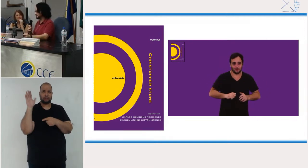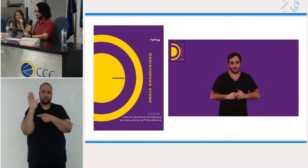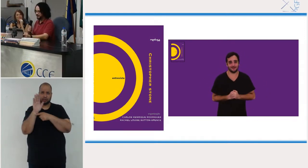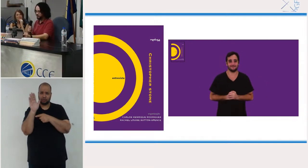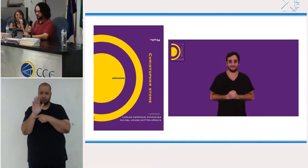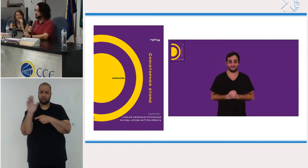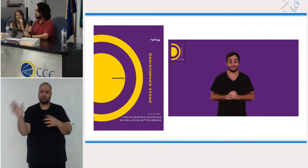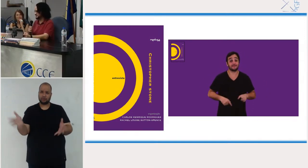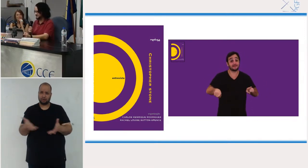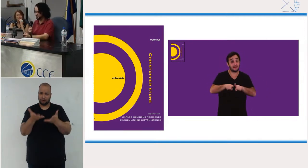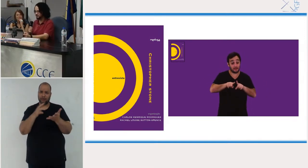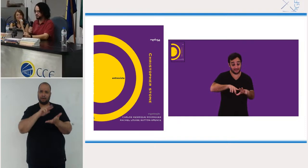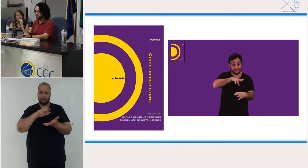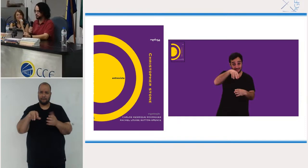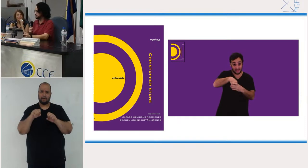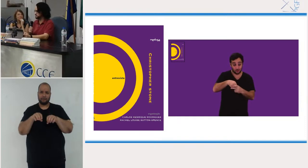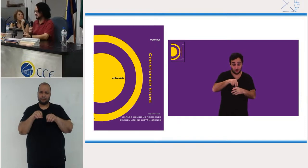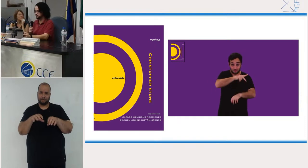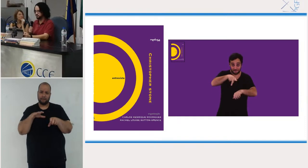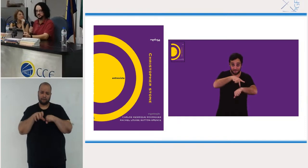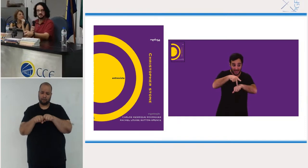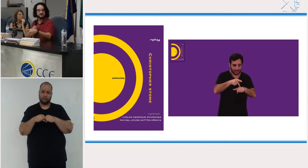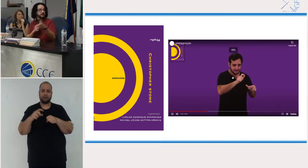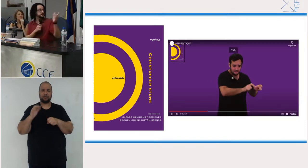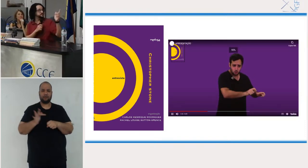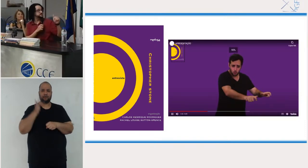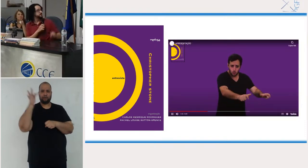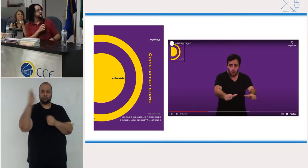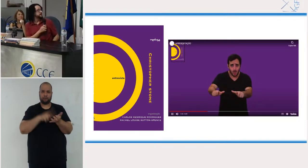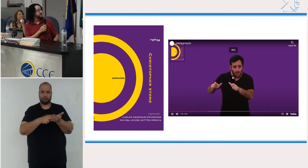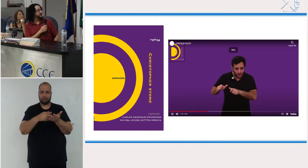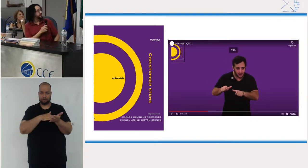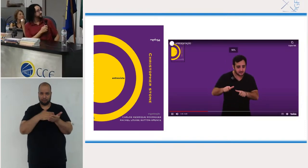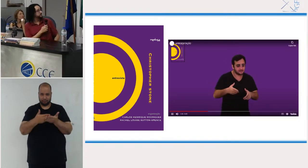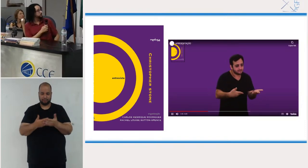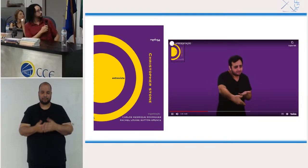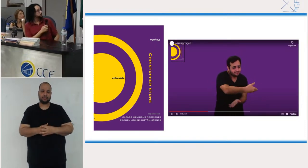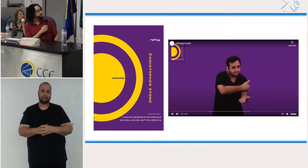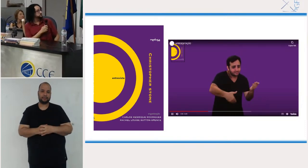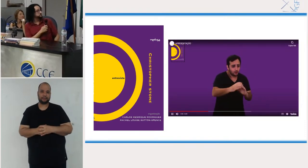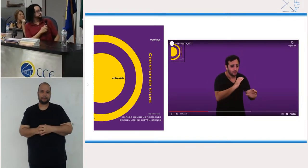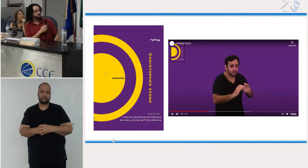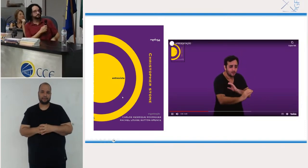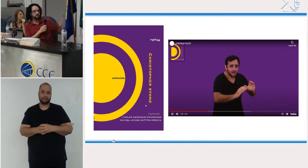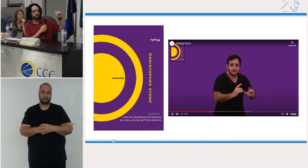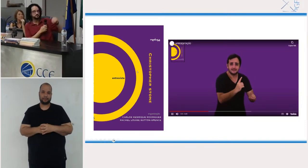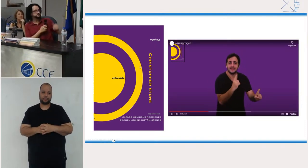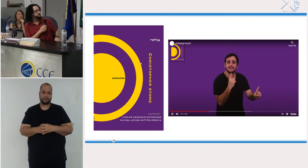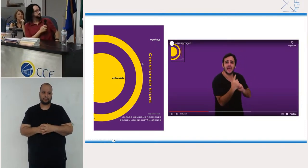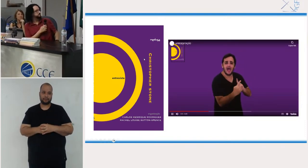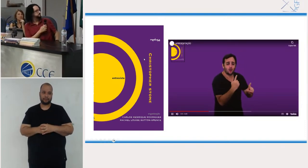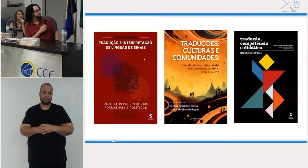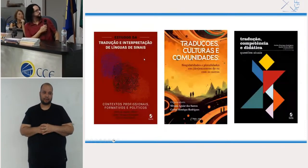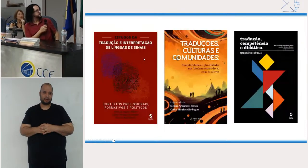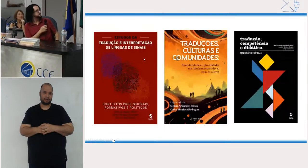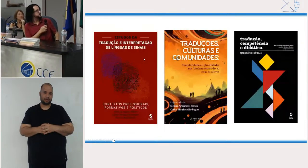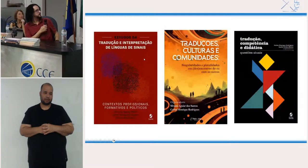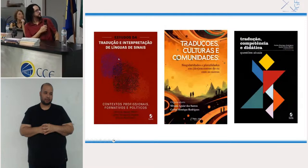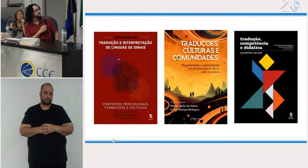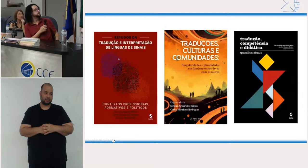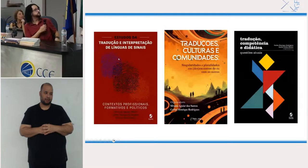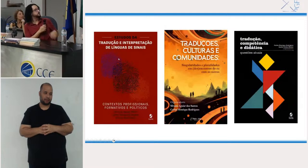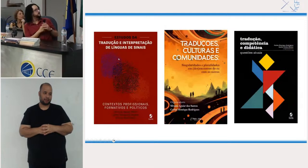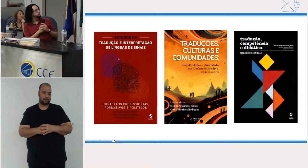muito com a formação de futuros tradutores e intérpretes. Aí estão alguns, vamos passar,